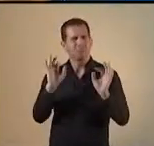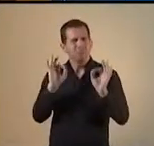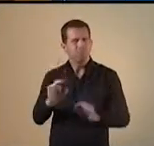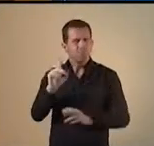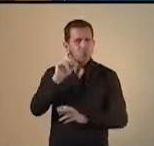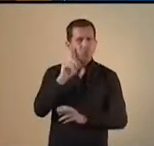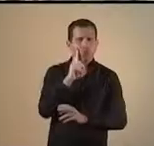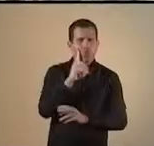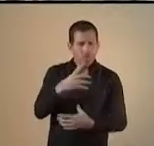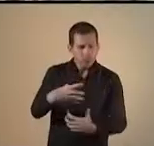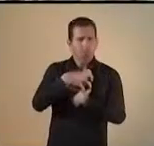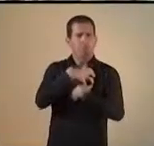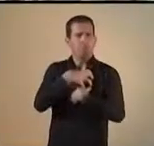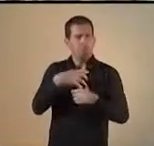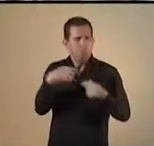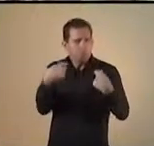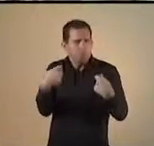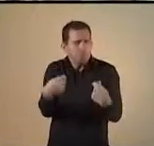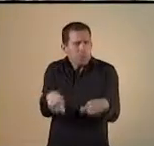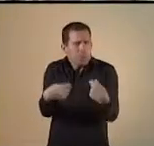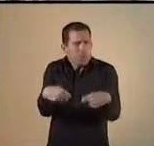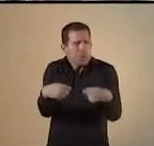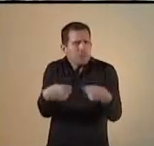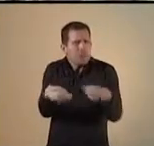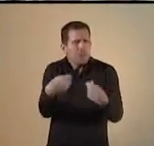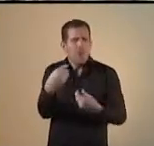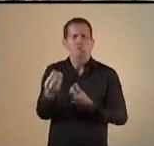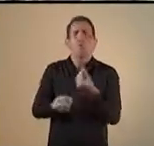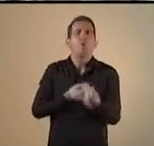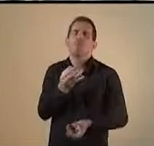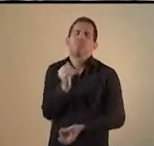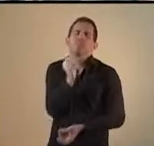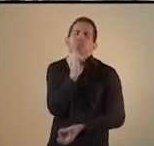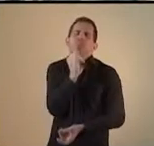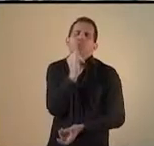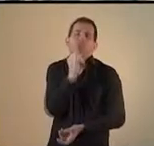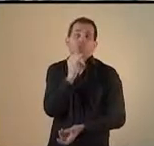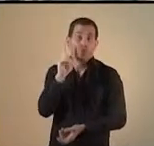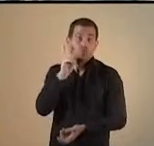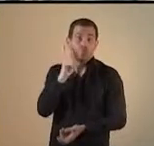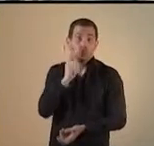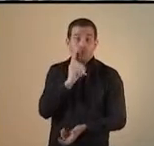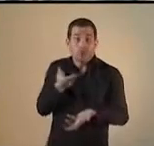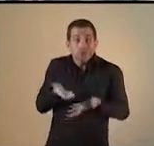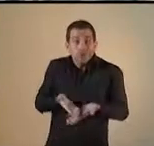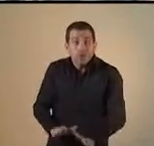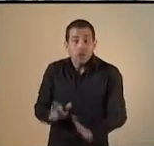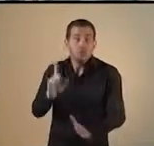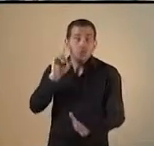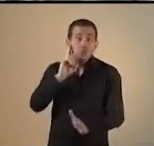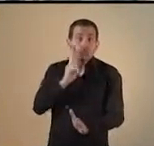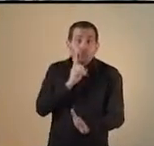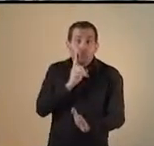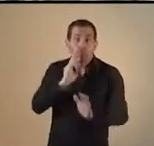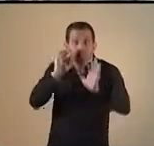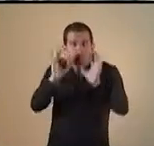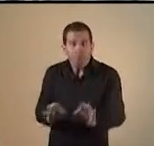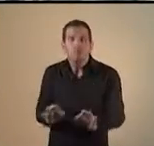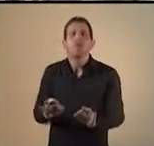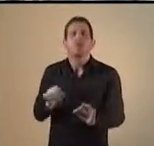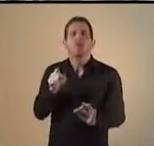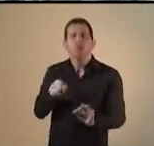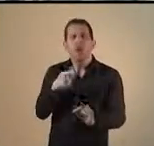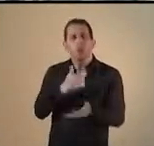do surdo? Como é que ele encara isso? Por exemplo, o surdo de nascença, isso